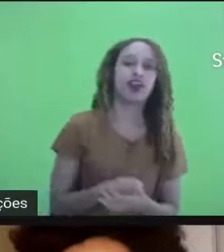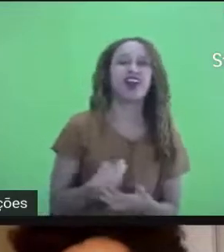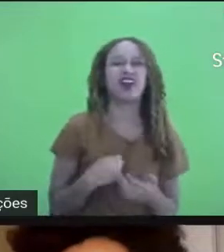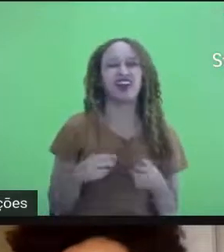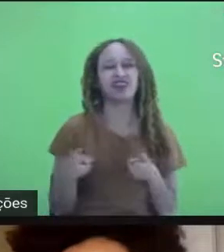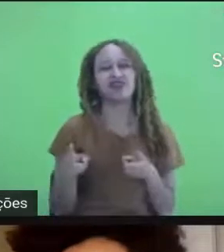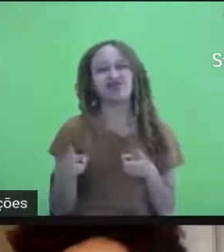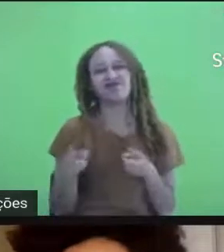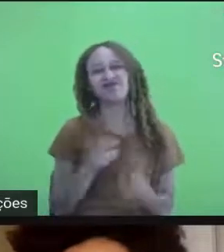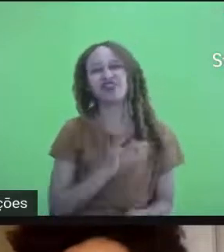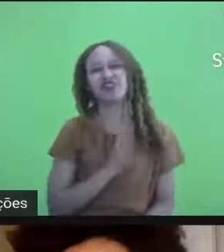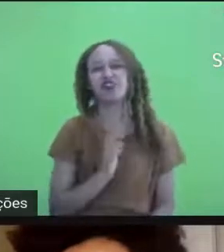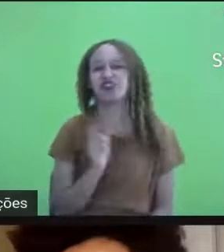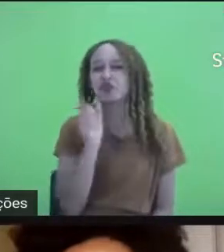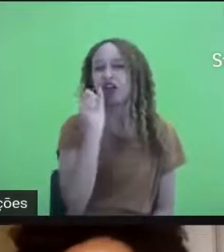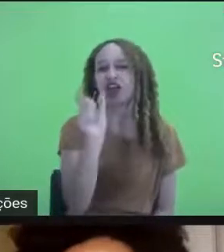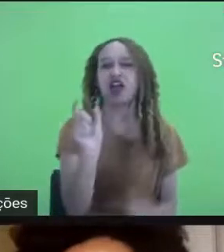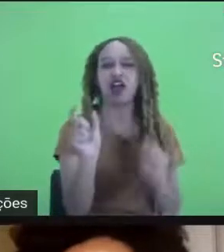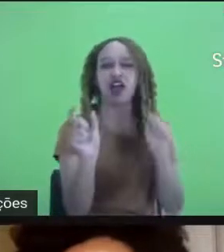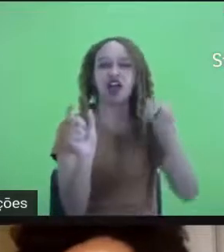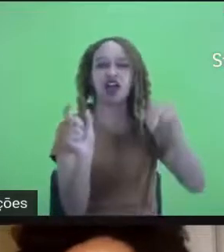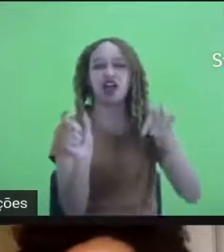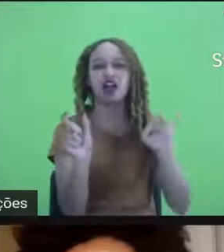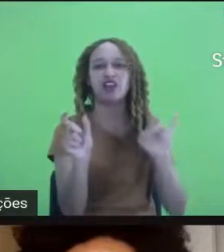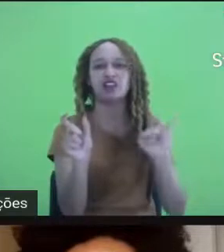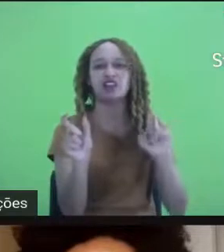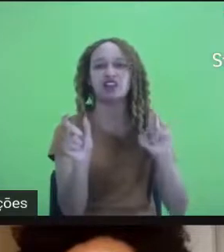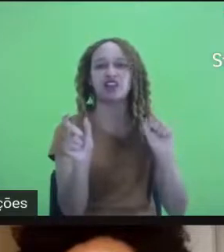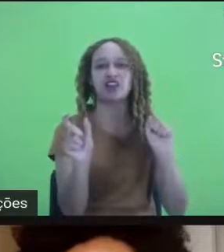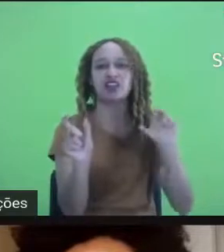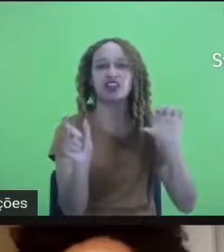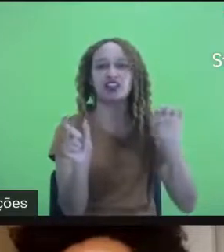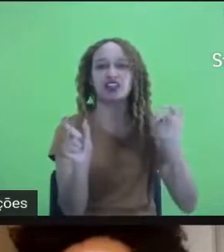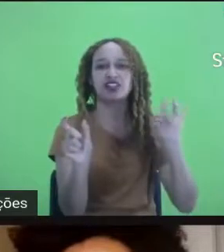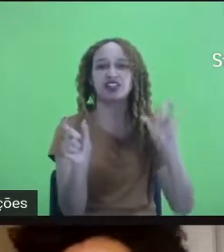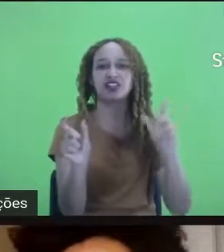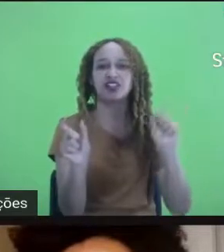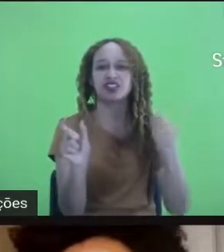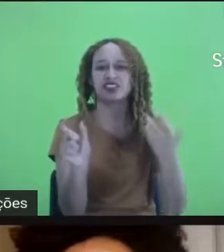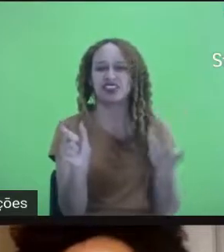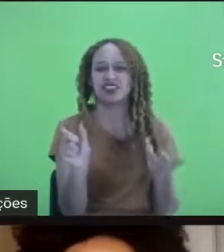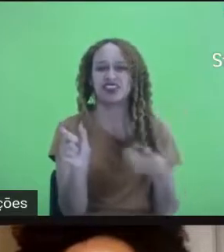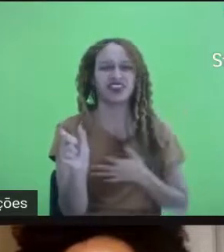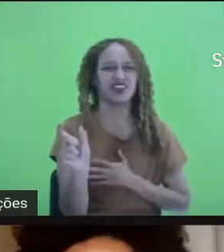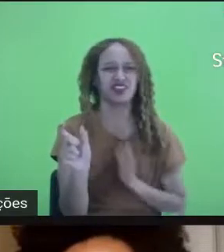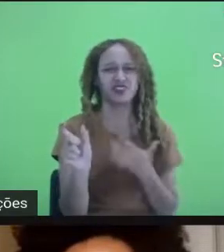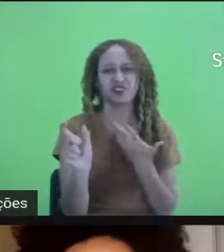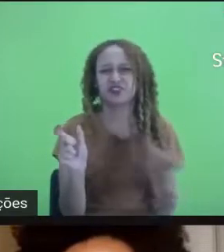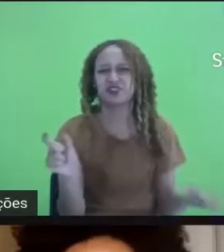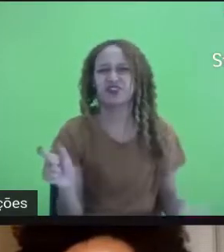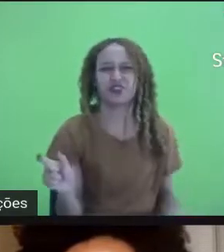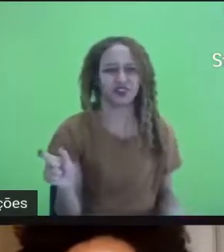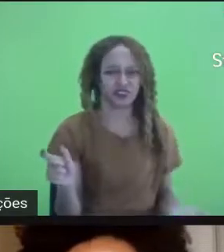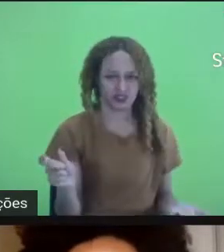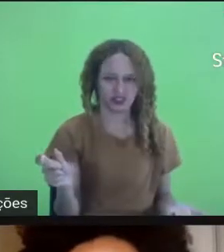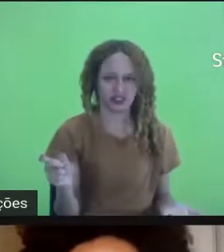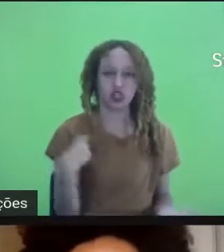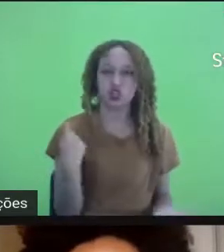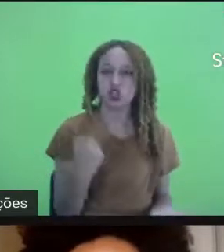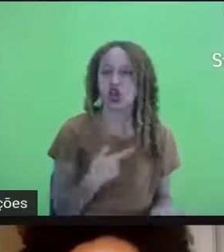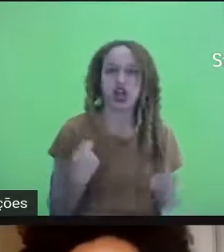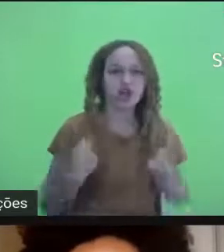coisa antirracista. Eu acho que a gente está passando por um momento da luta racial no Brasil que a gente não precisa exatamente